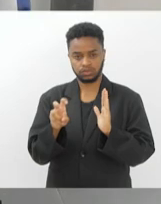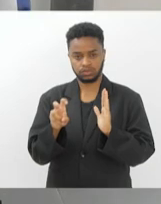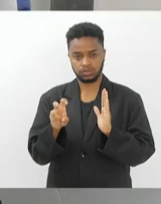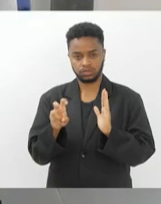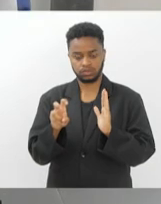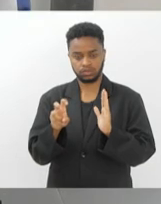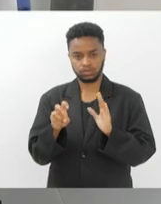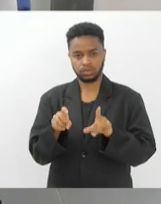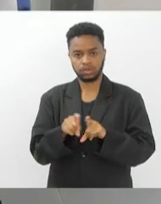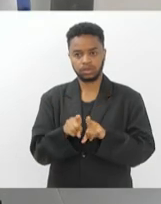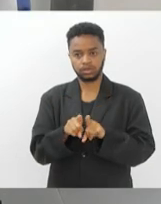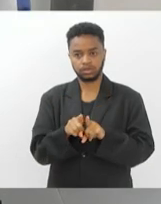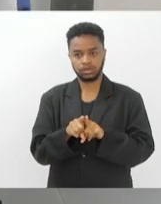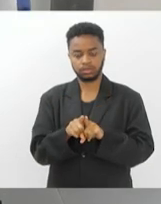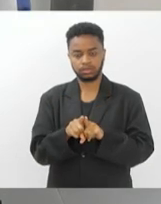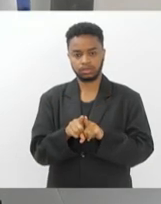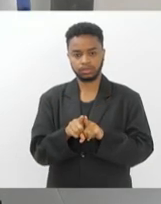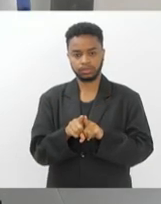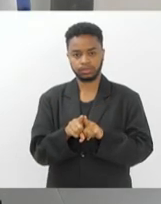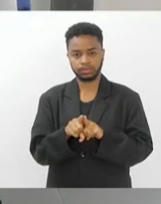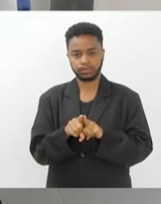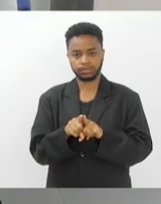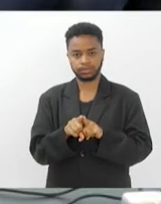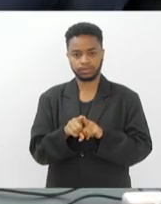35. E o ponto...